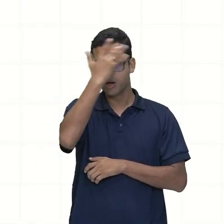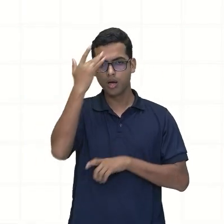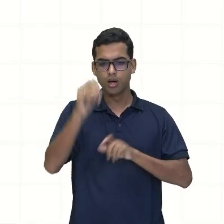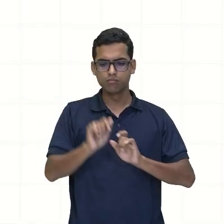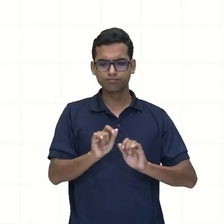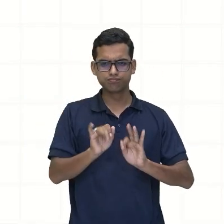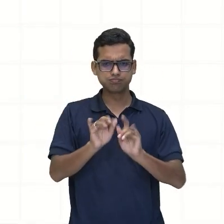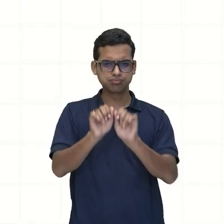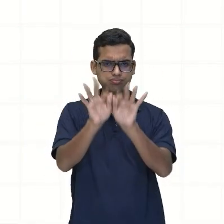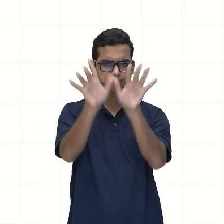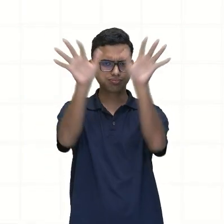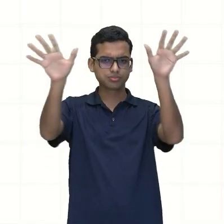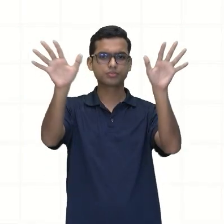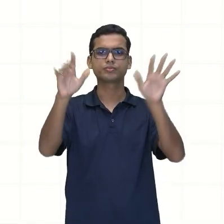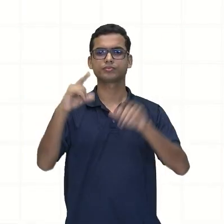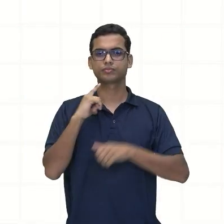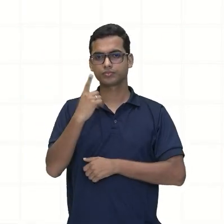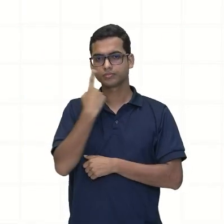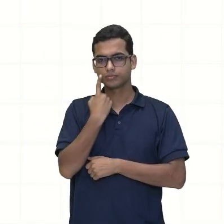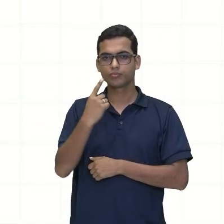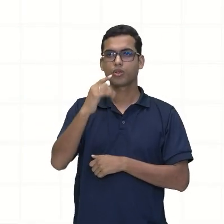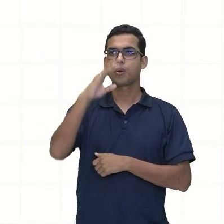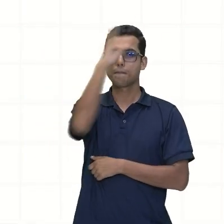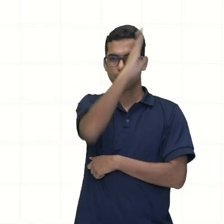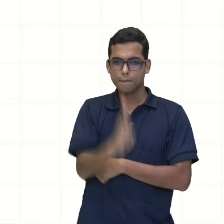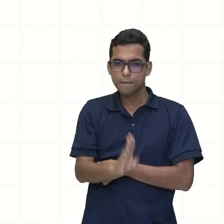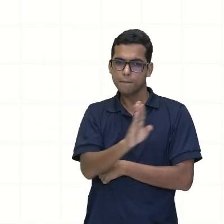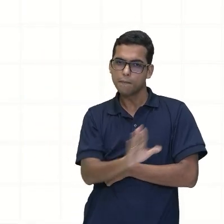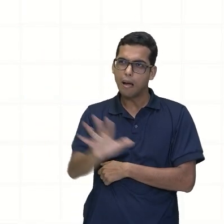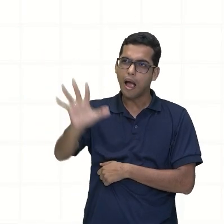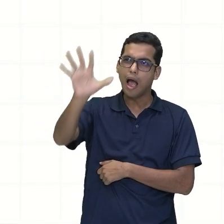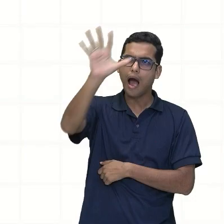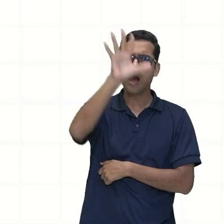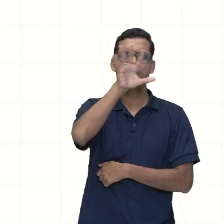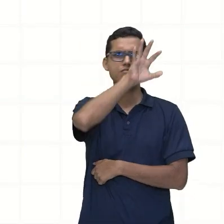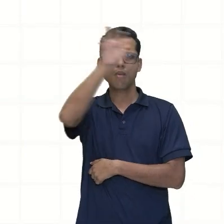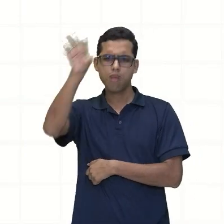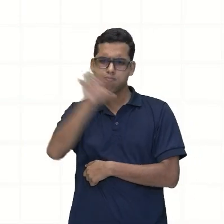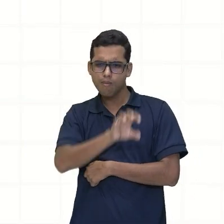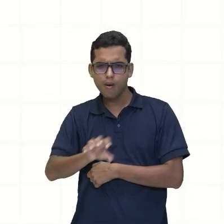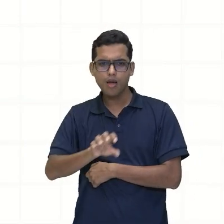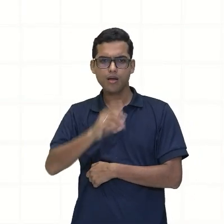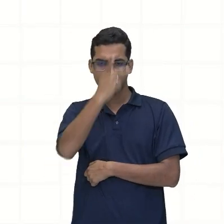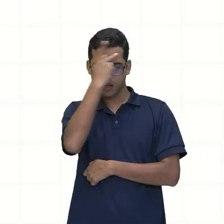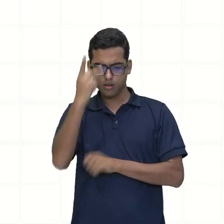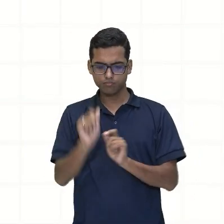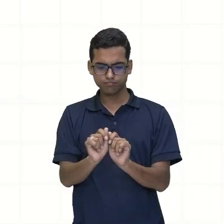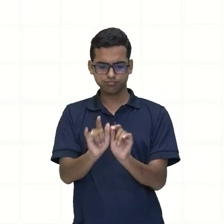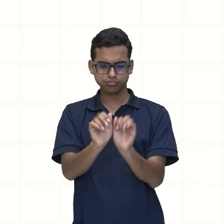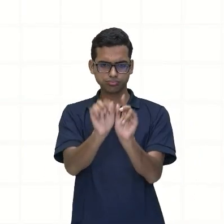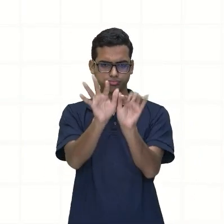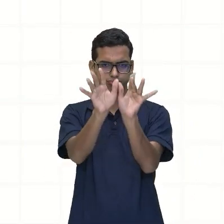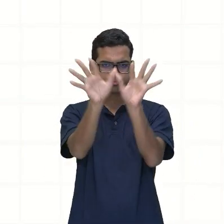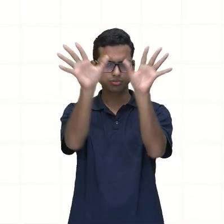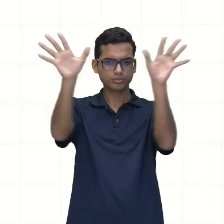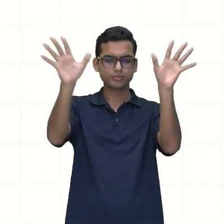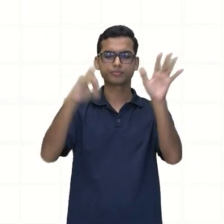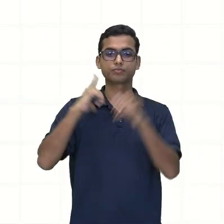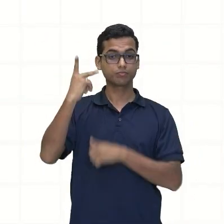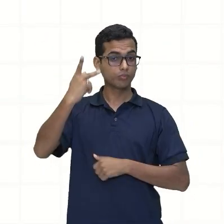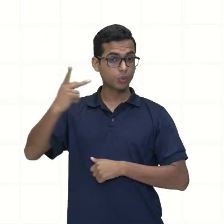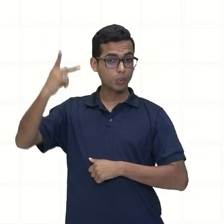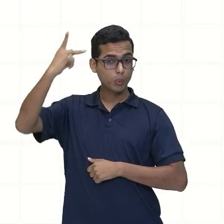bom? Então, o que está acontecendo aí? Olha, esse fluxo migratório, ele está saindo de São Paulo, né? Da